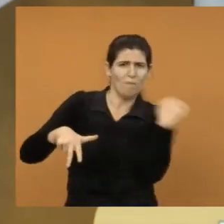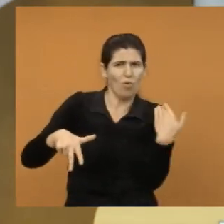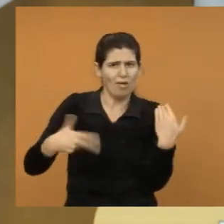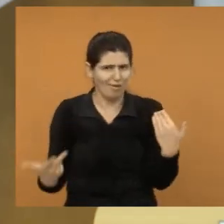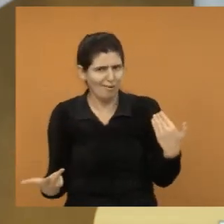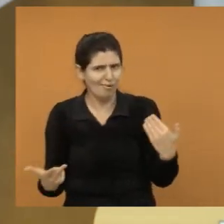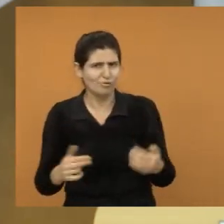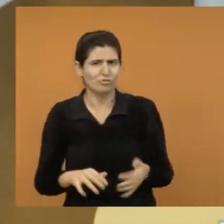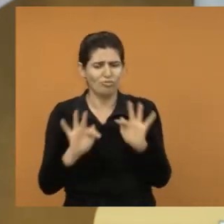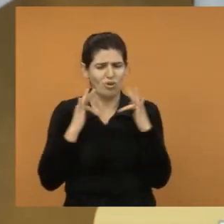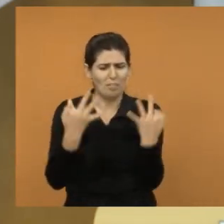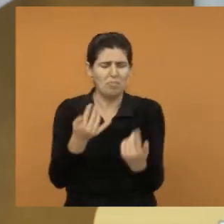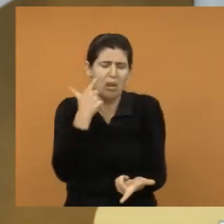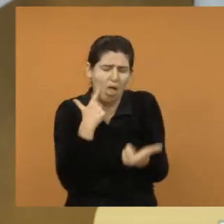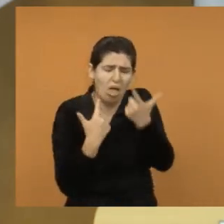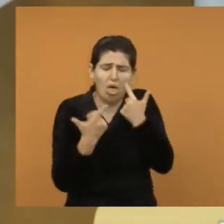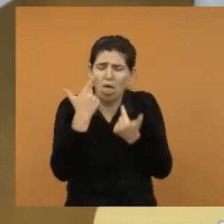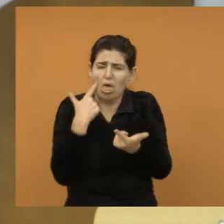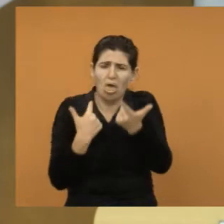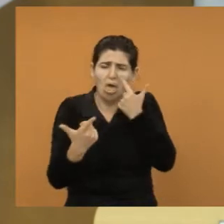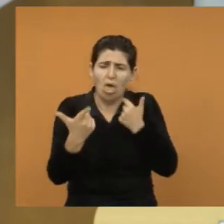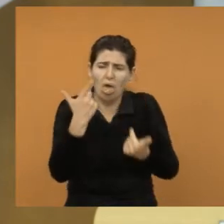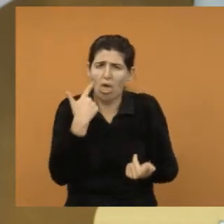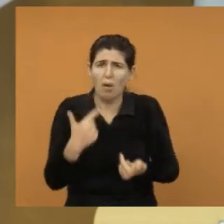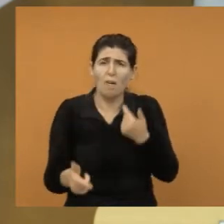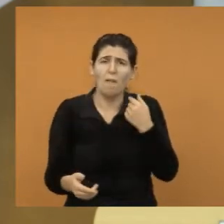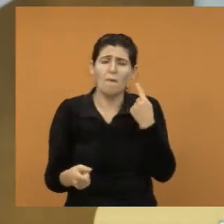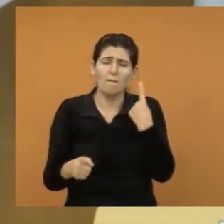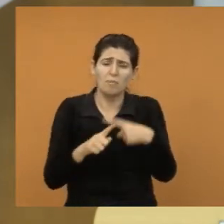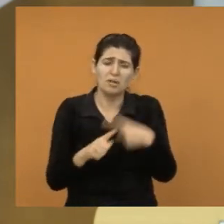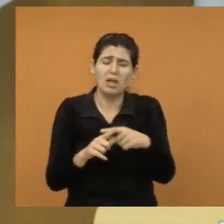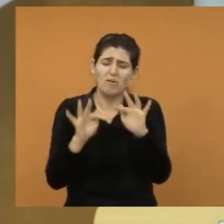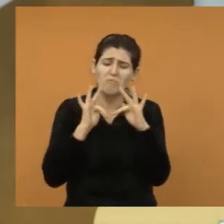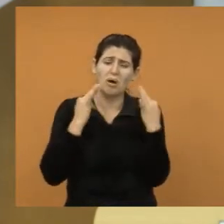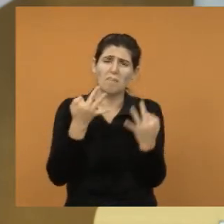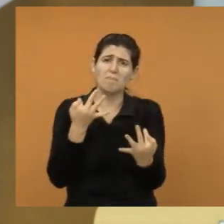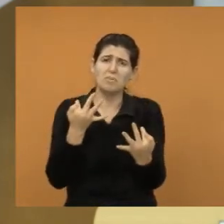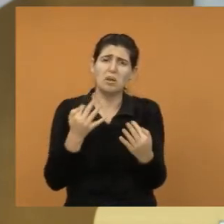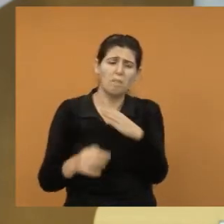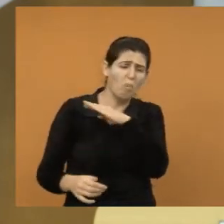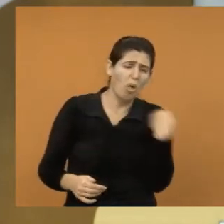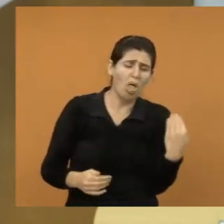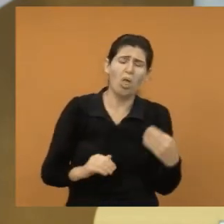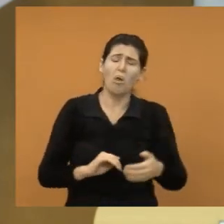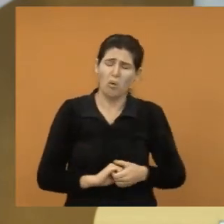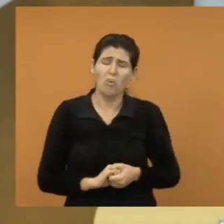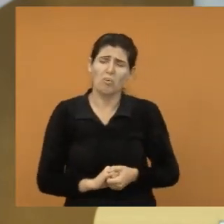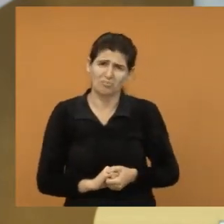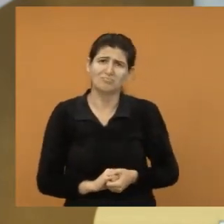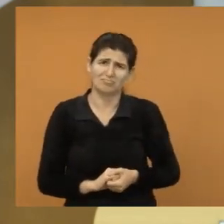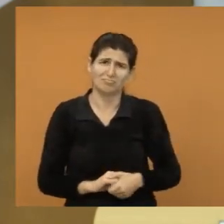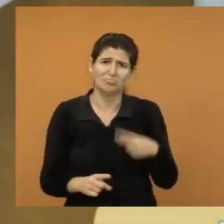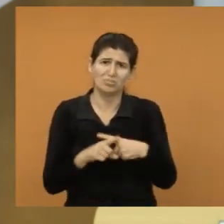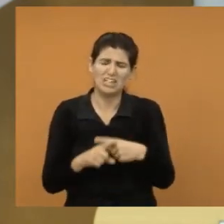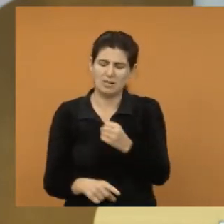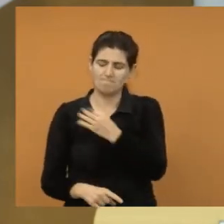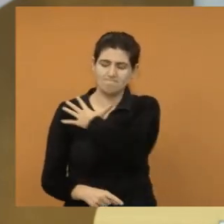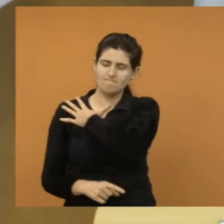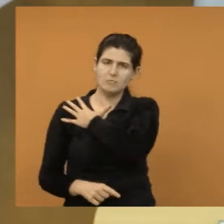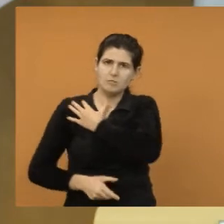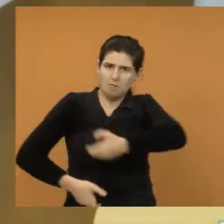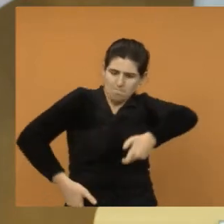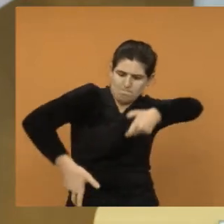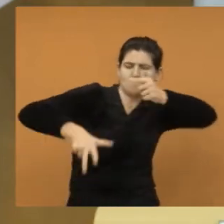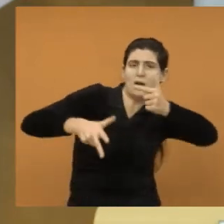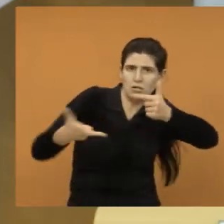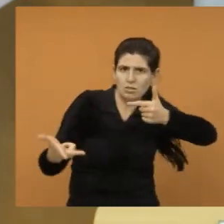famílias chorando a perda dos seus filhos, chorando a perda de seus parentes, porque ousaram não cometer crime,